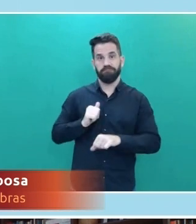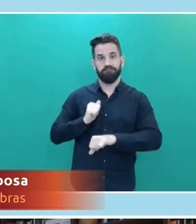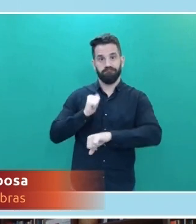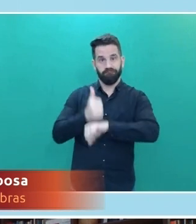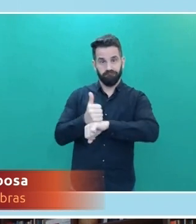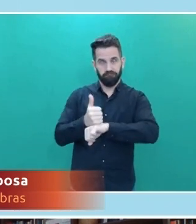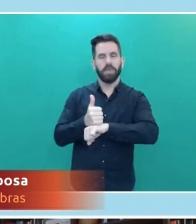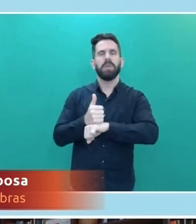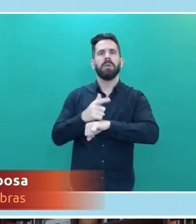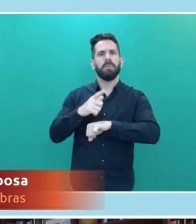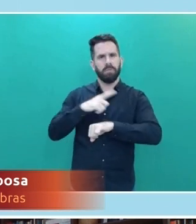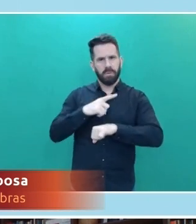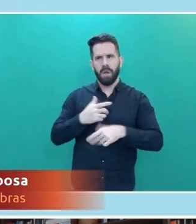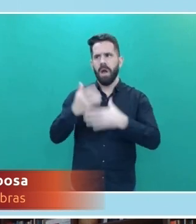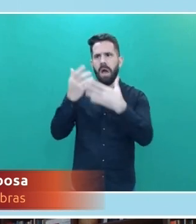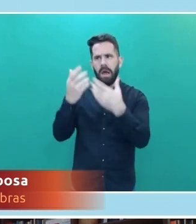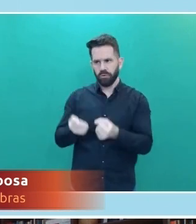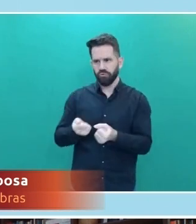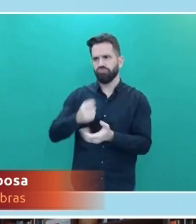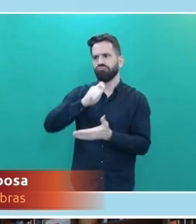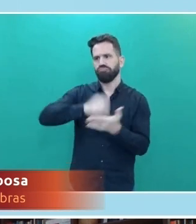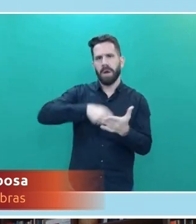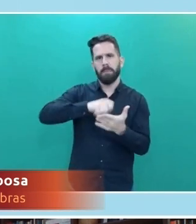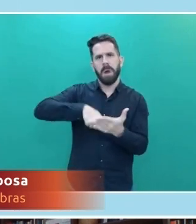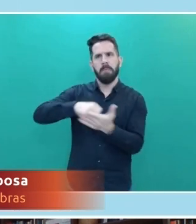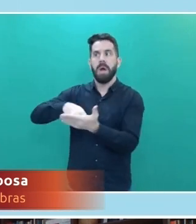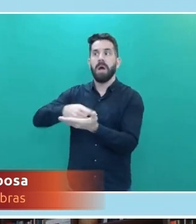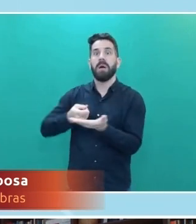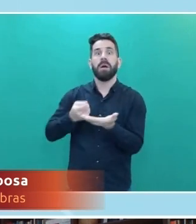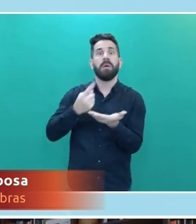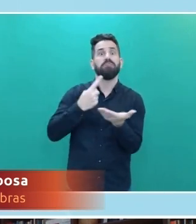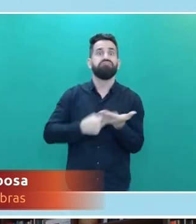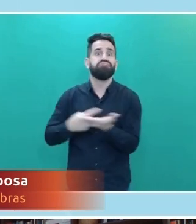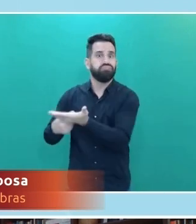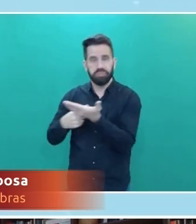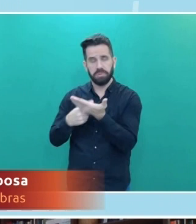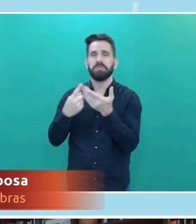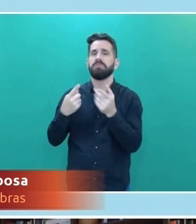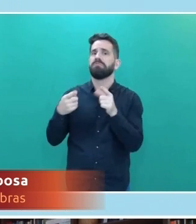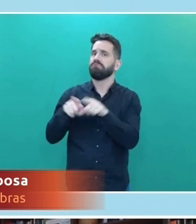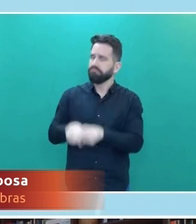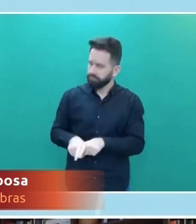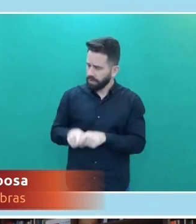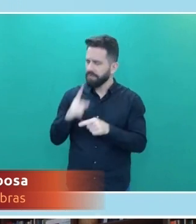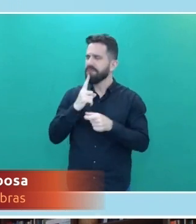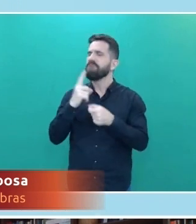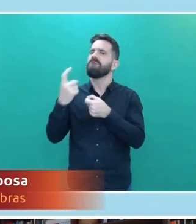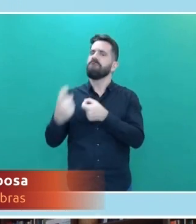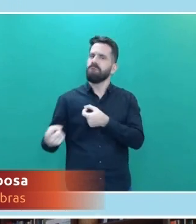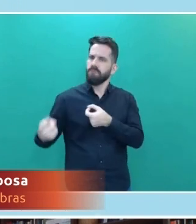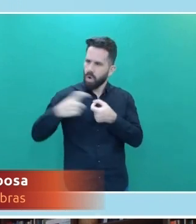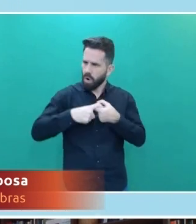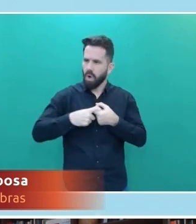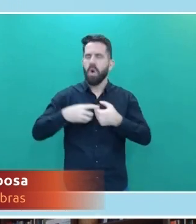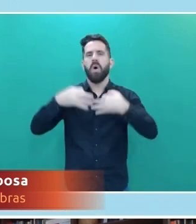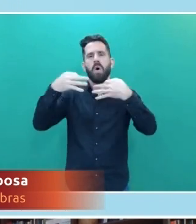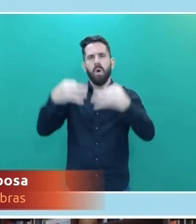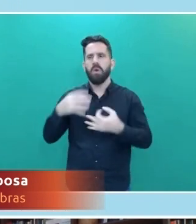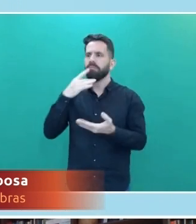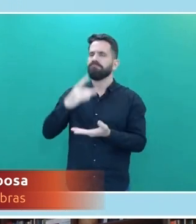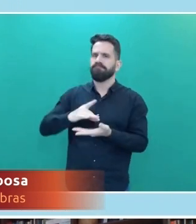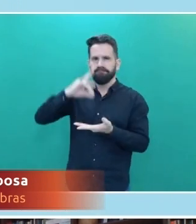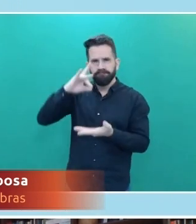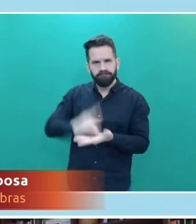outros documentos, restabelecendo uma era de institucionalismo aí bem dentro aí do que a gente